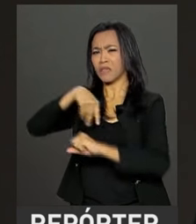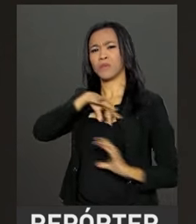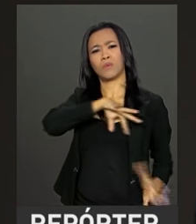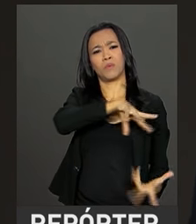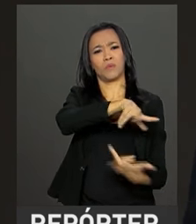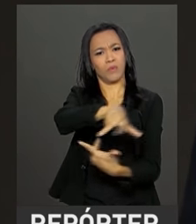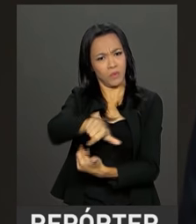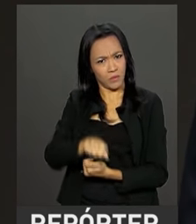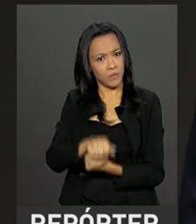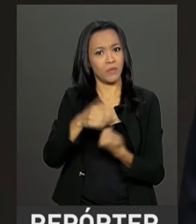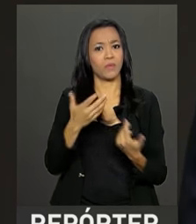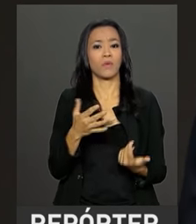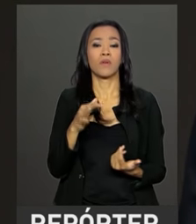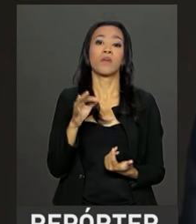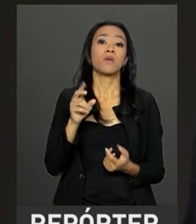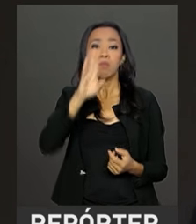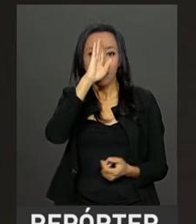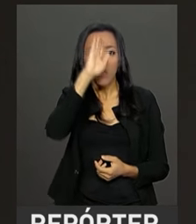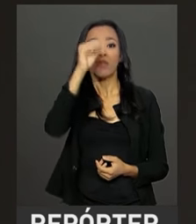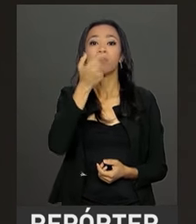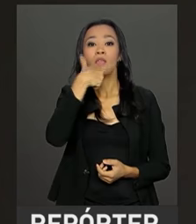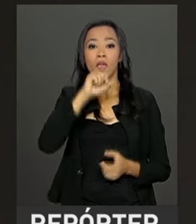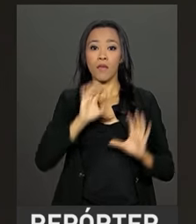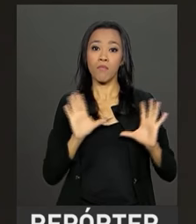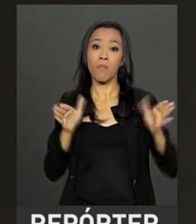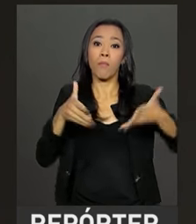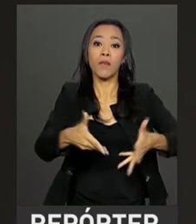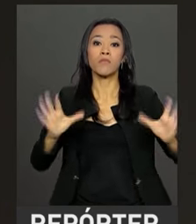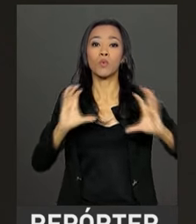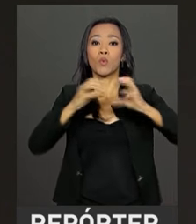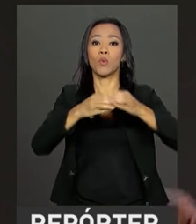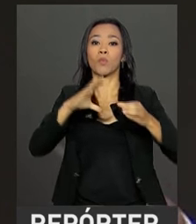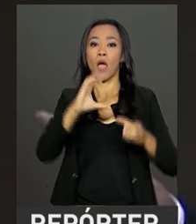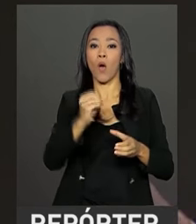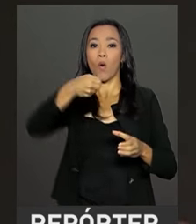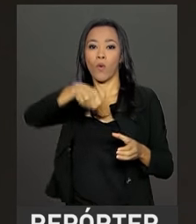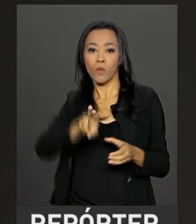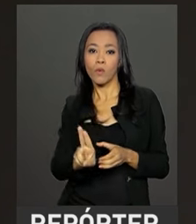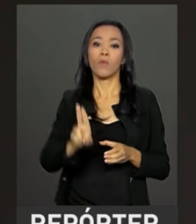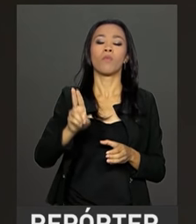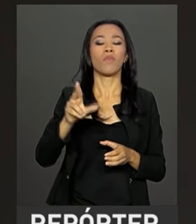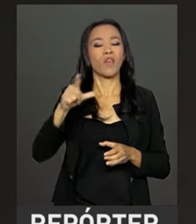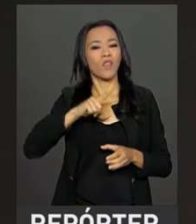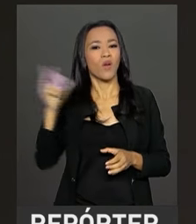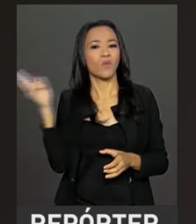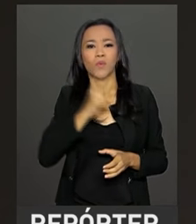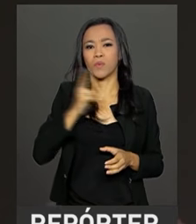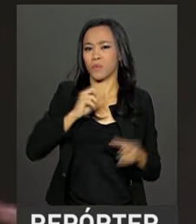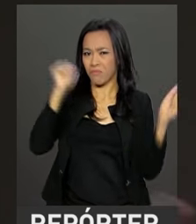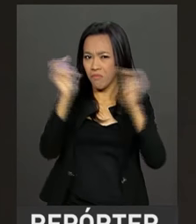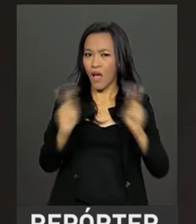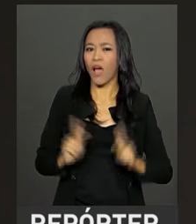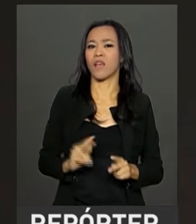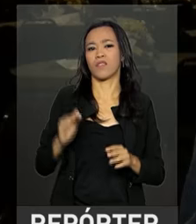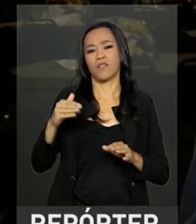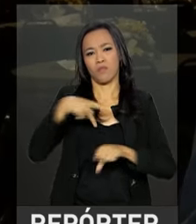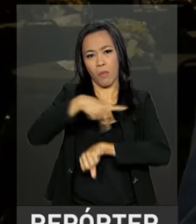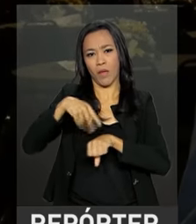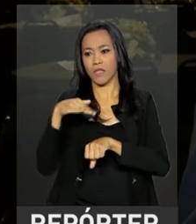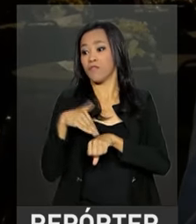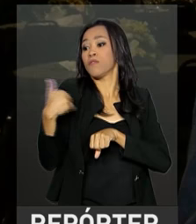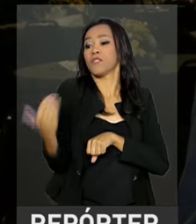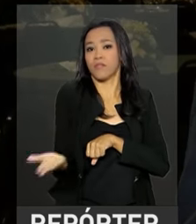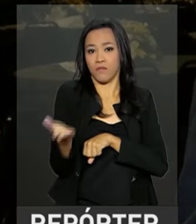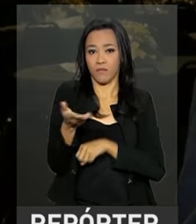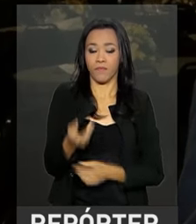particularmente os integrantes da organização das nações unidas para logo tenhamos paz naquele nosso país vizinho ao